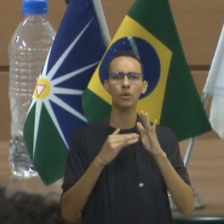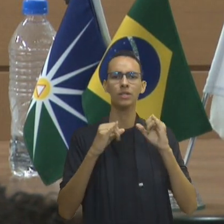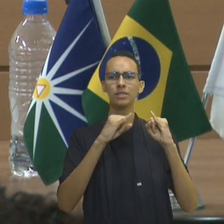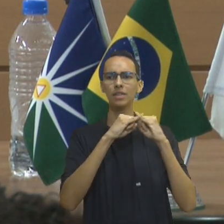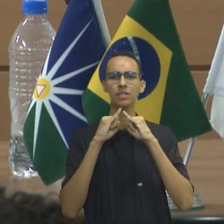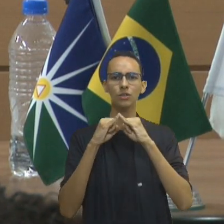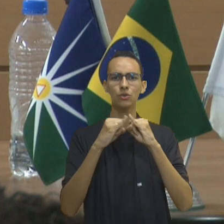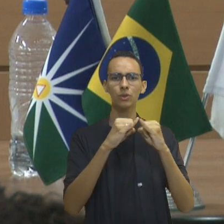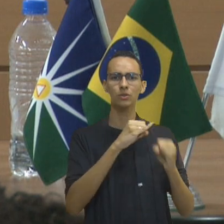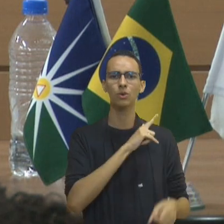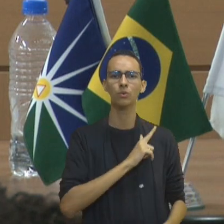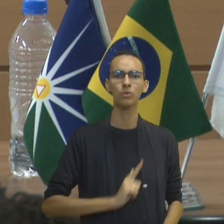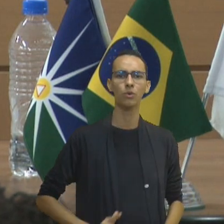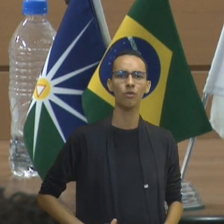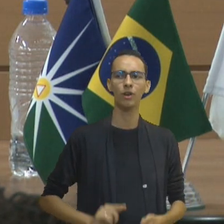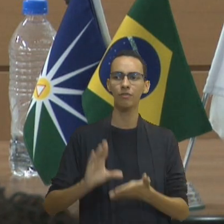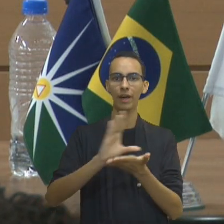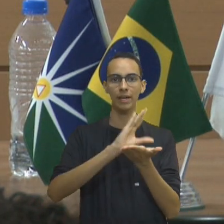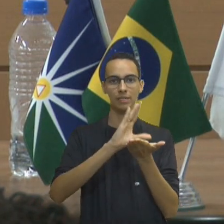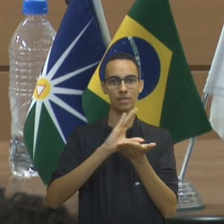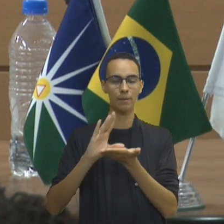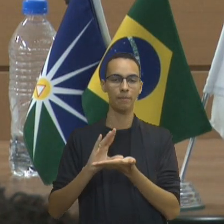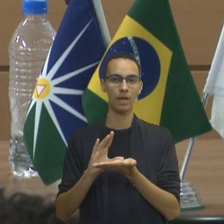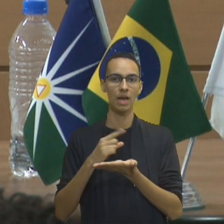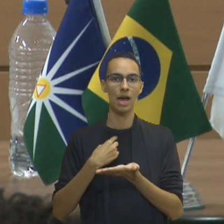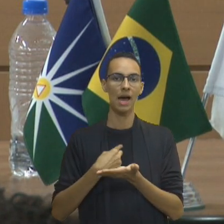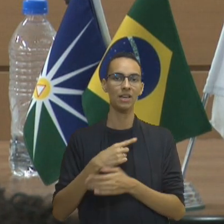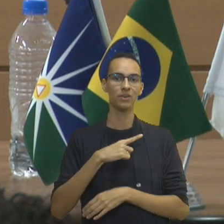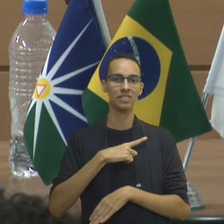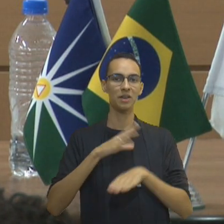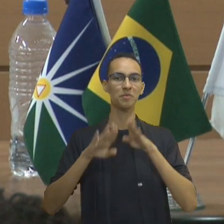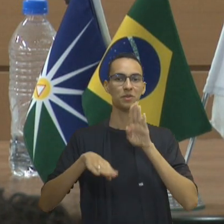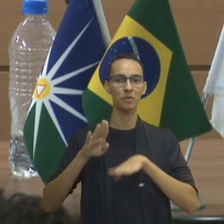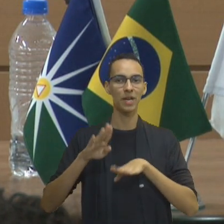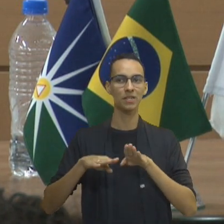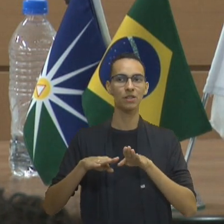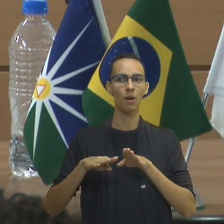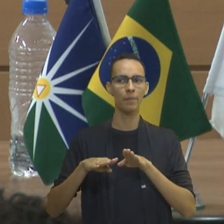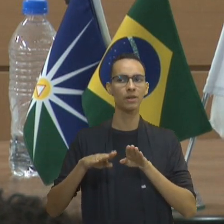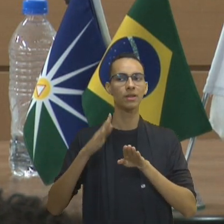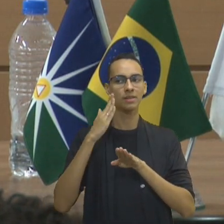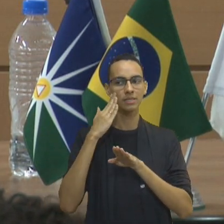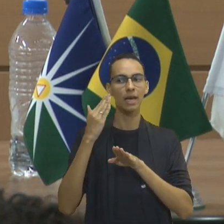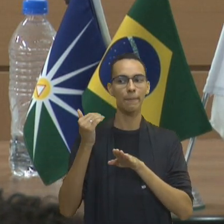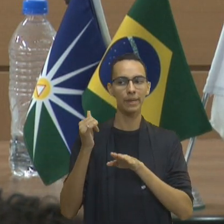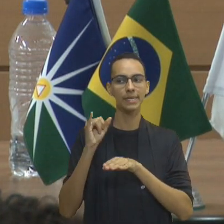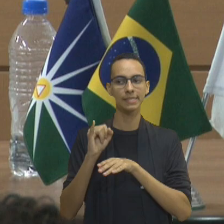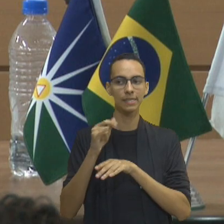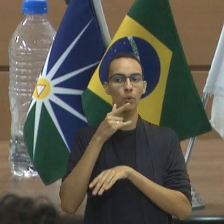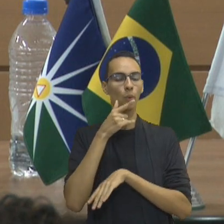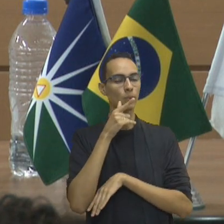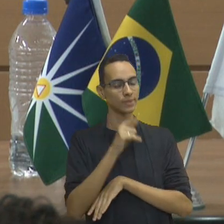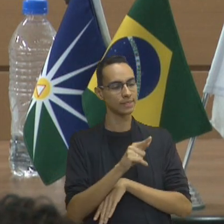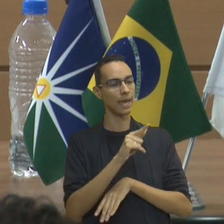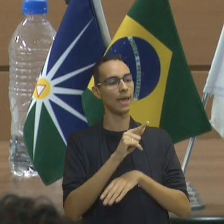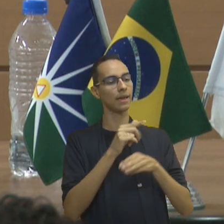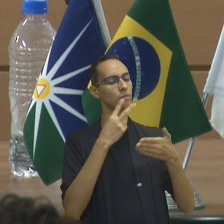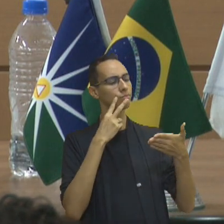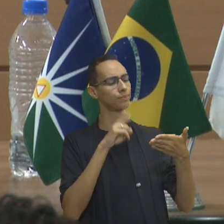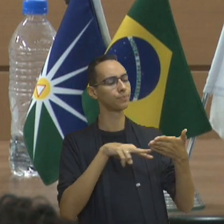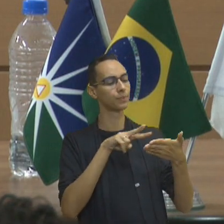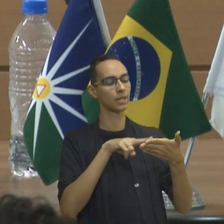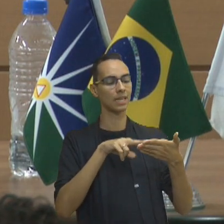superior e todo o governo federal vai receber. Aí nós vamos ter noção. Aí nós teremos a noção do que